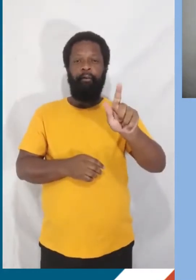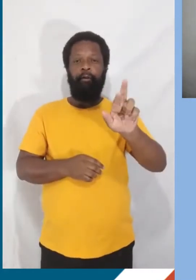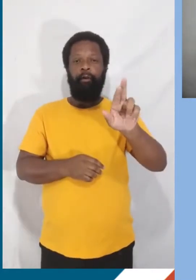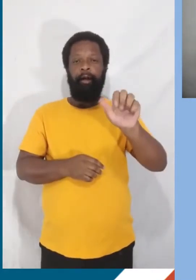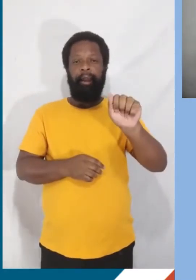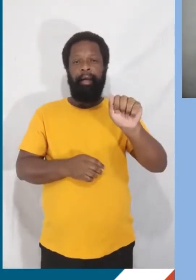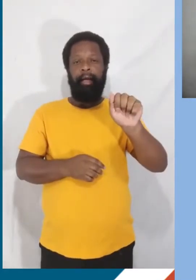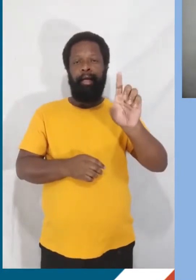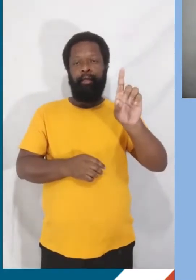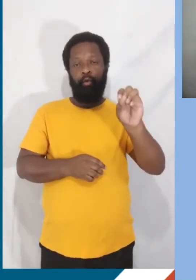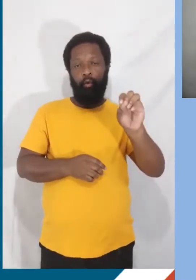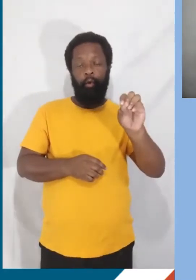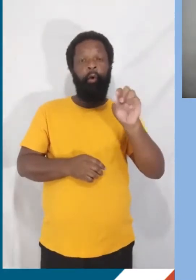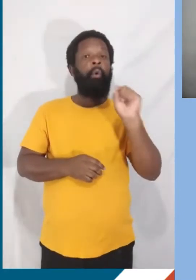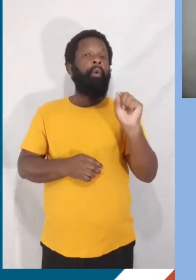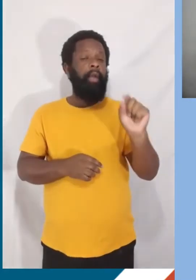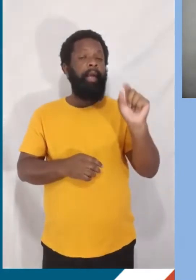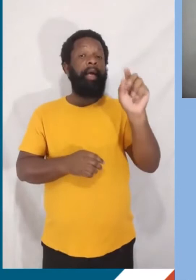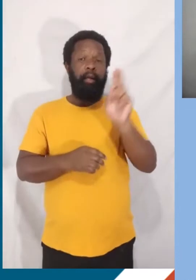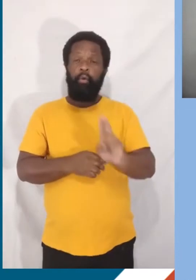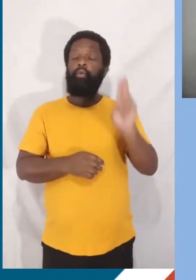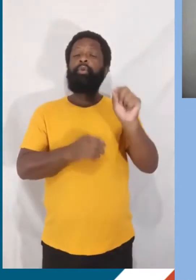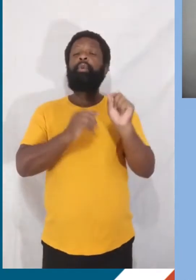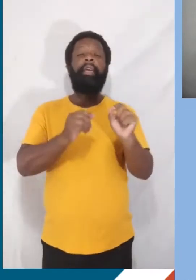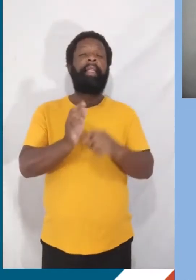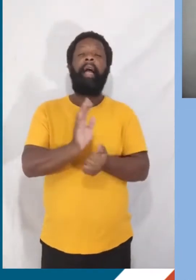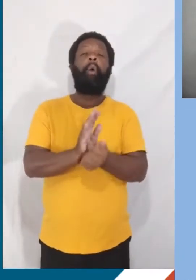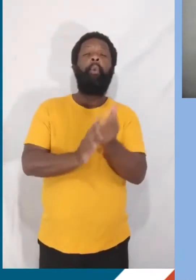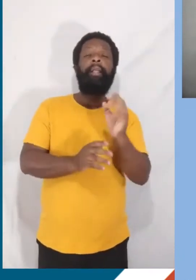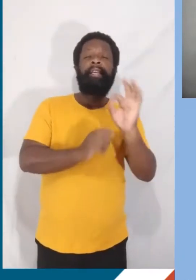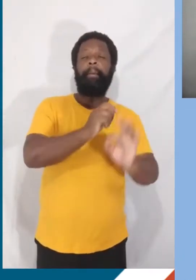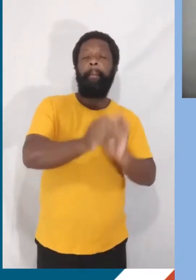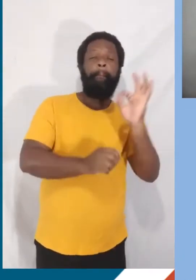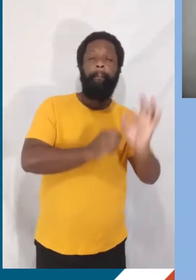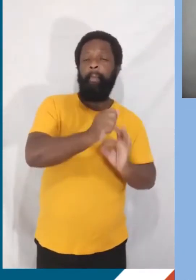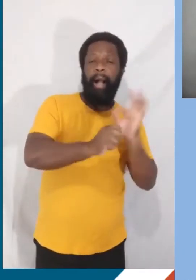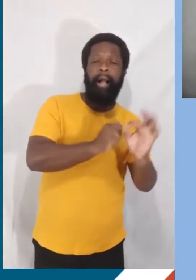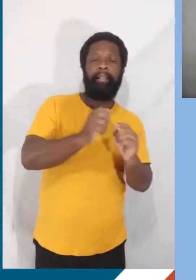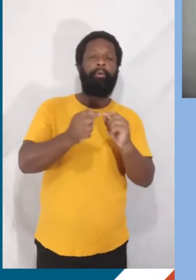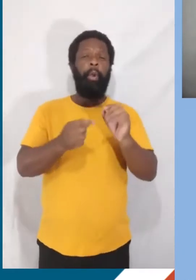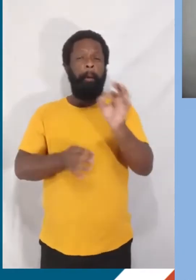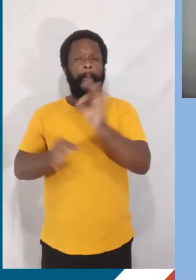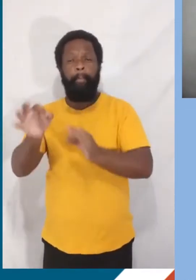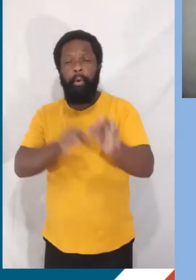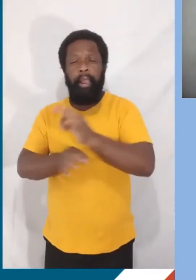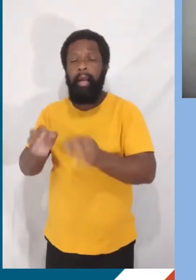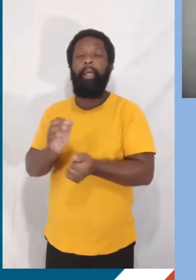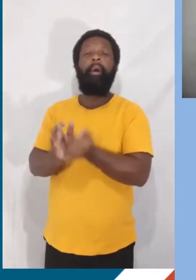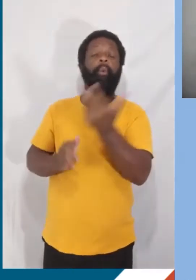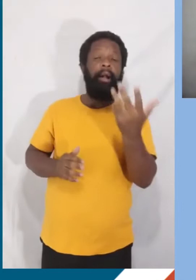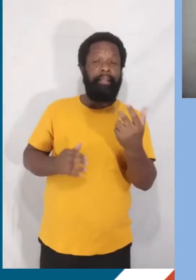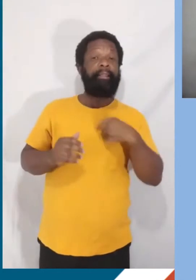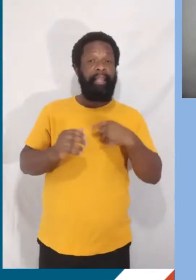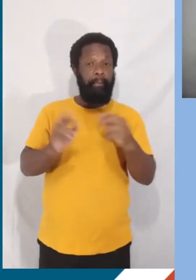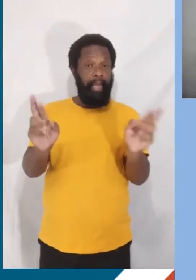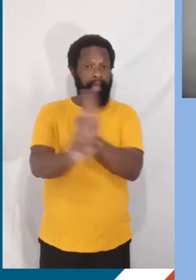essa relação de constante de Avogadro, gente, é quando a questão trabalha alguma coisa de quantas moléculas, quantos átomos. Então eu